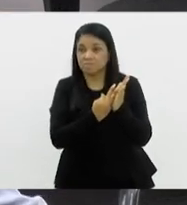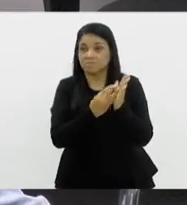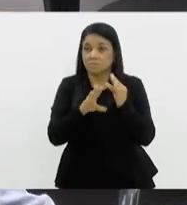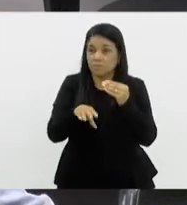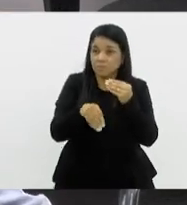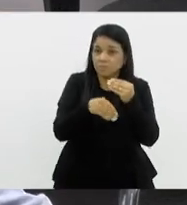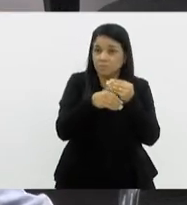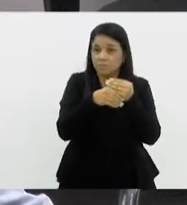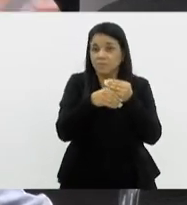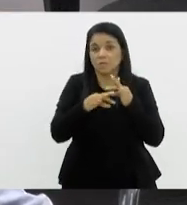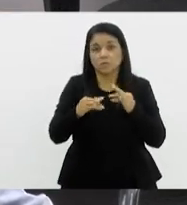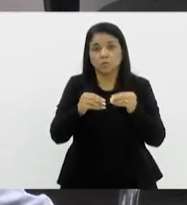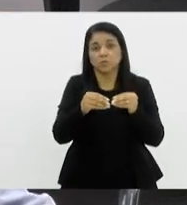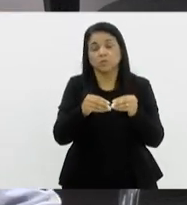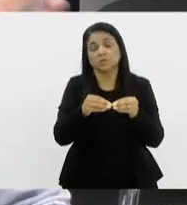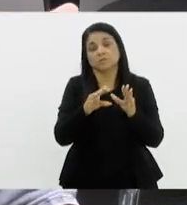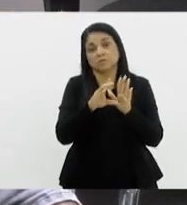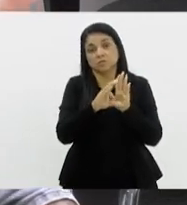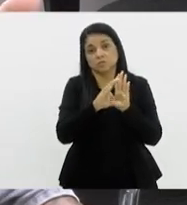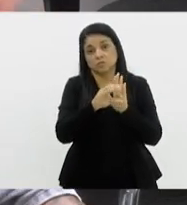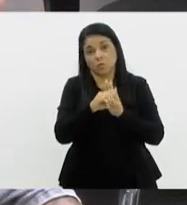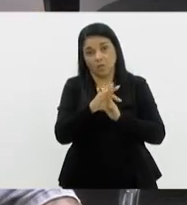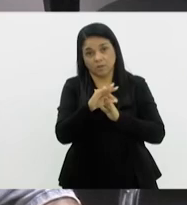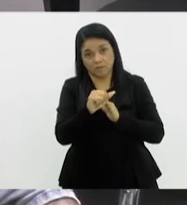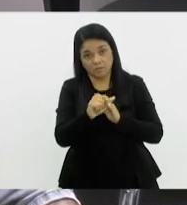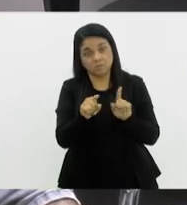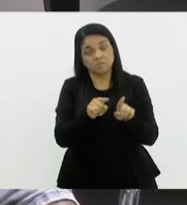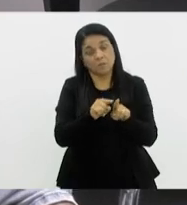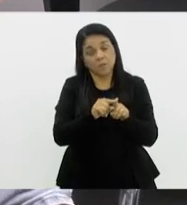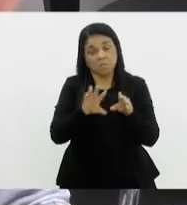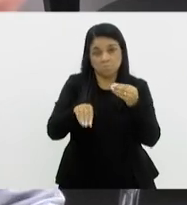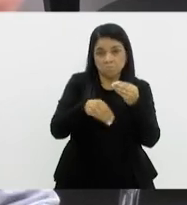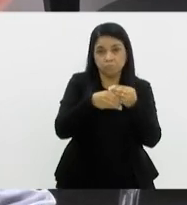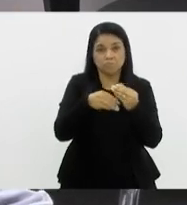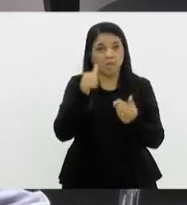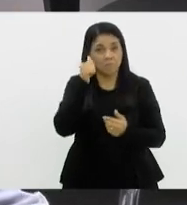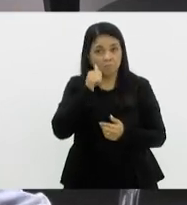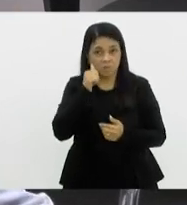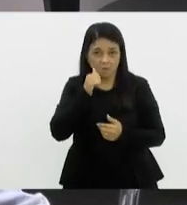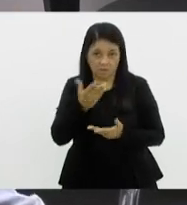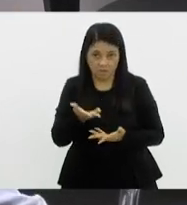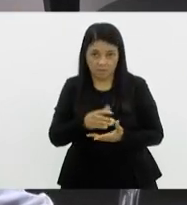para definir todas as cotas possíveis, inclusive mulher, né?